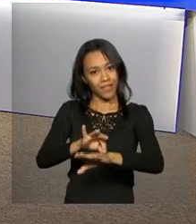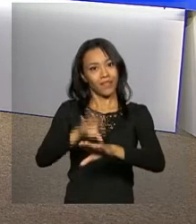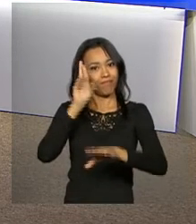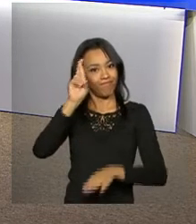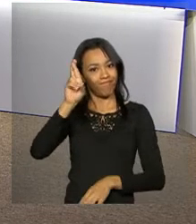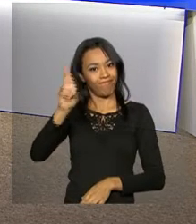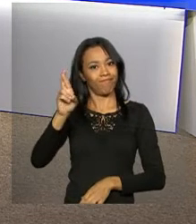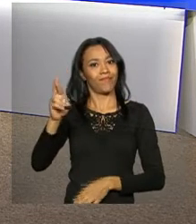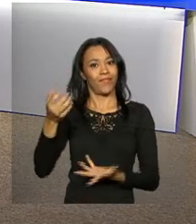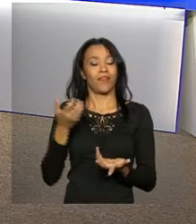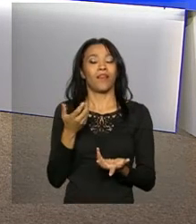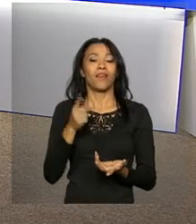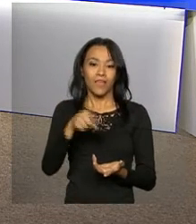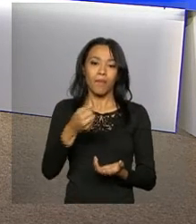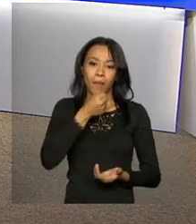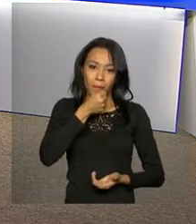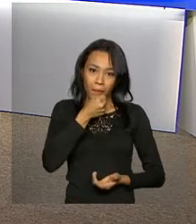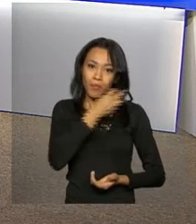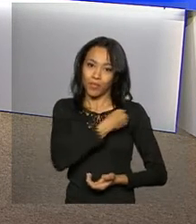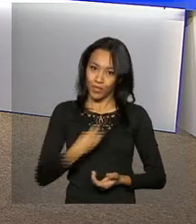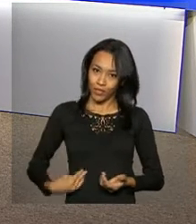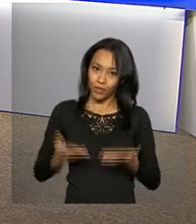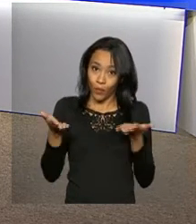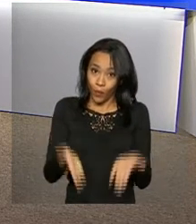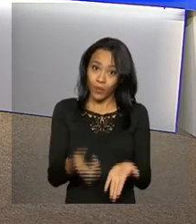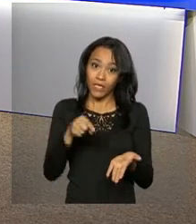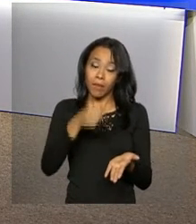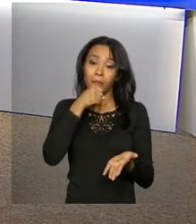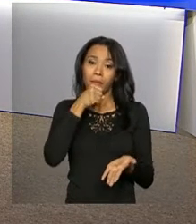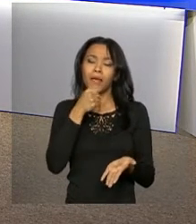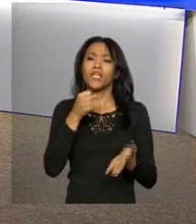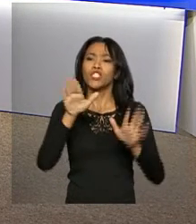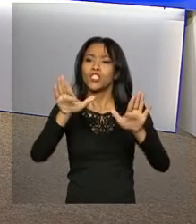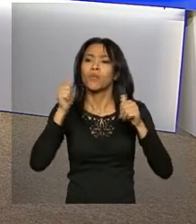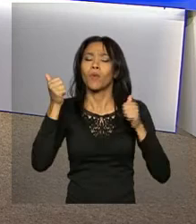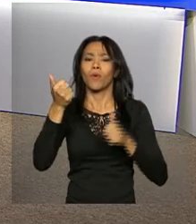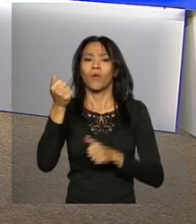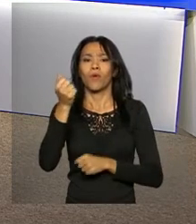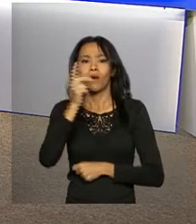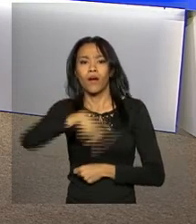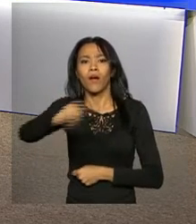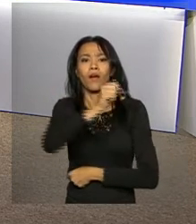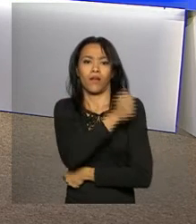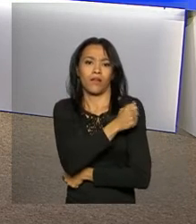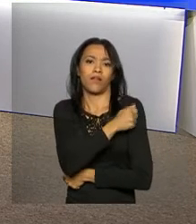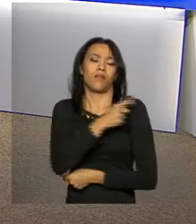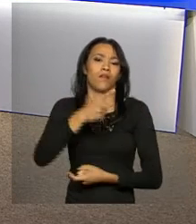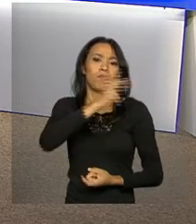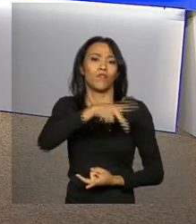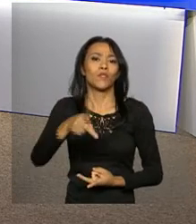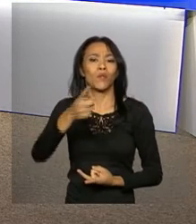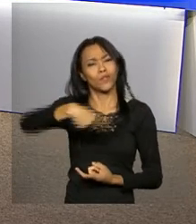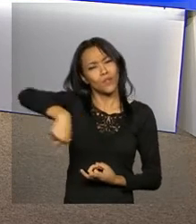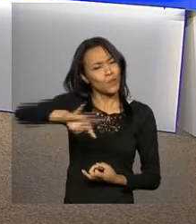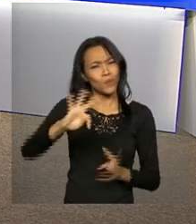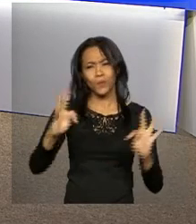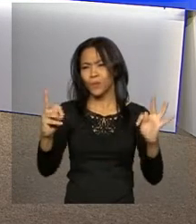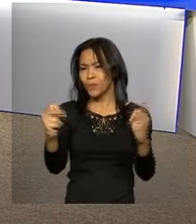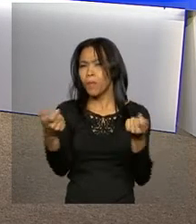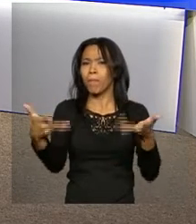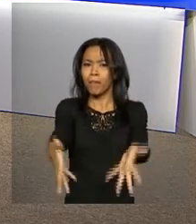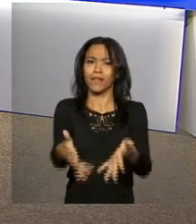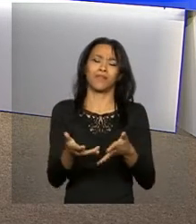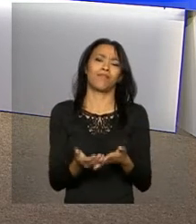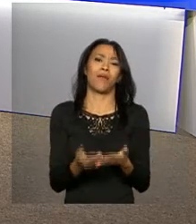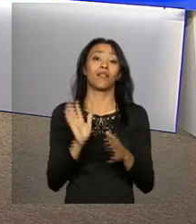aqui nbr do programa bom dia ministro e convocou estudantes professores e toda a população para participar das ações